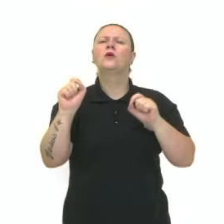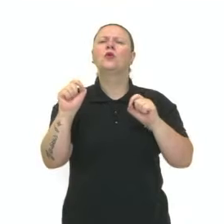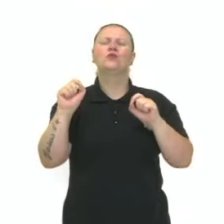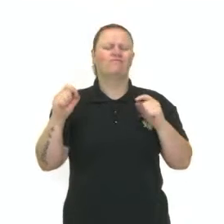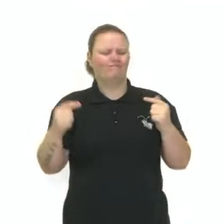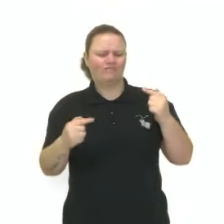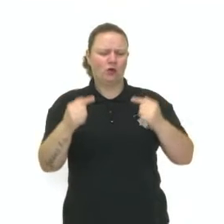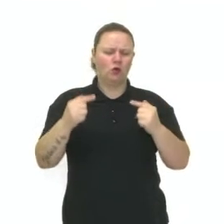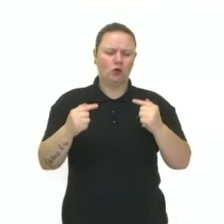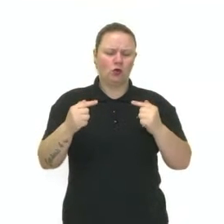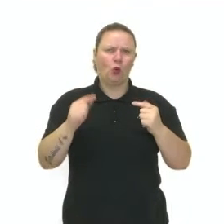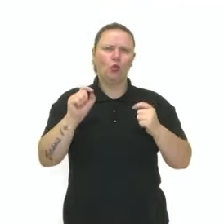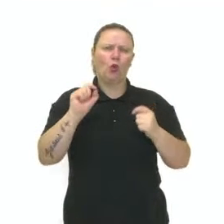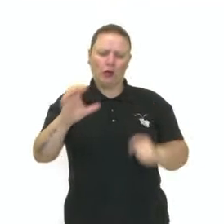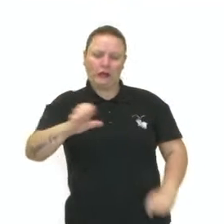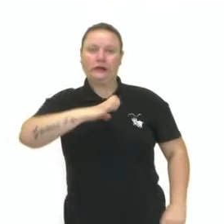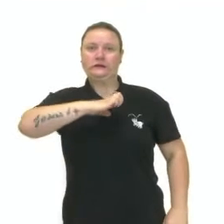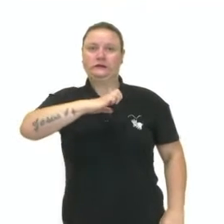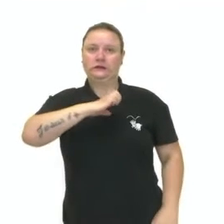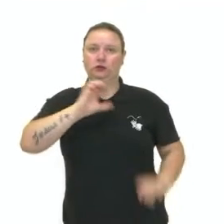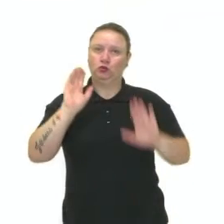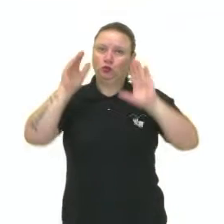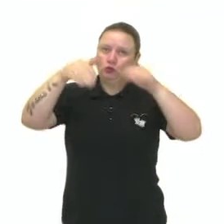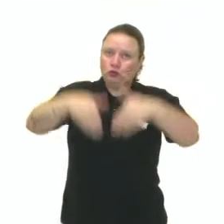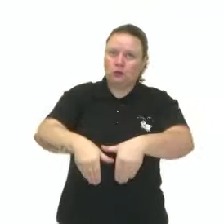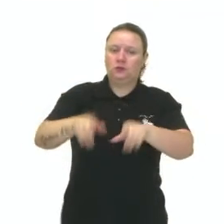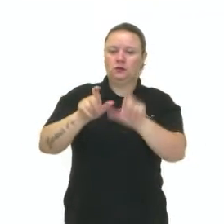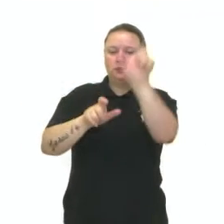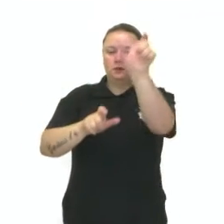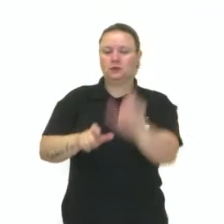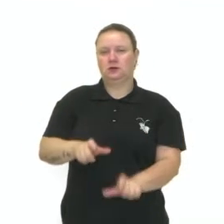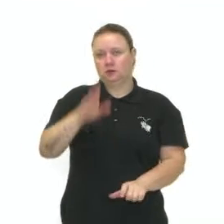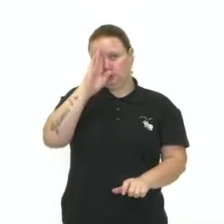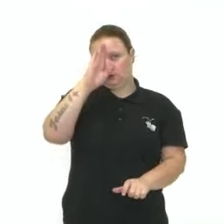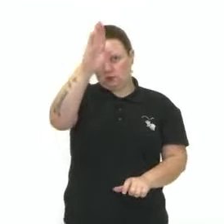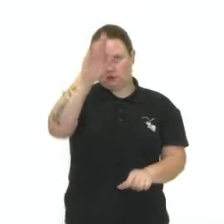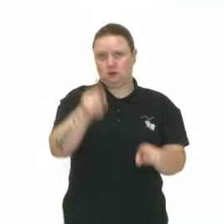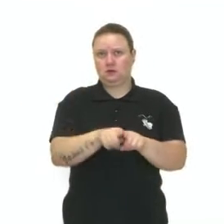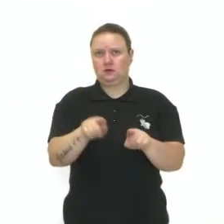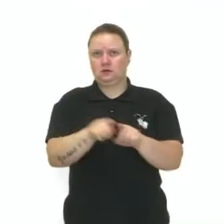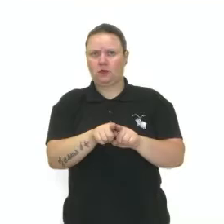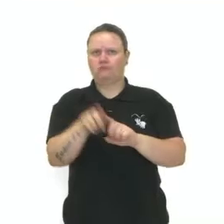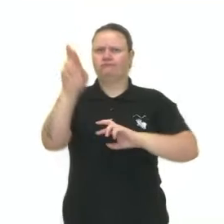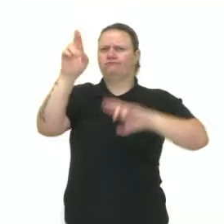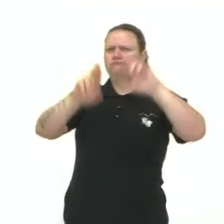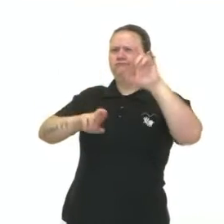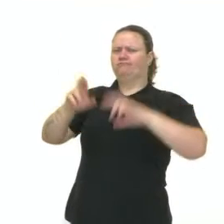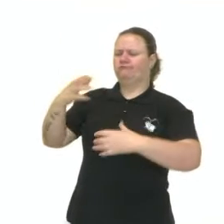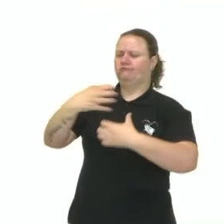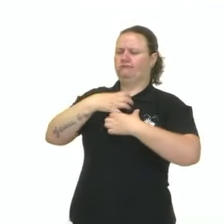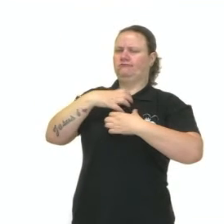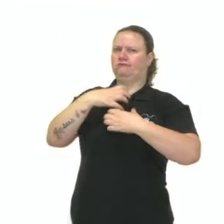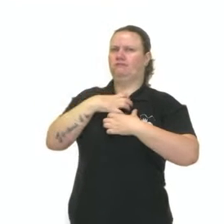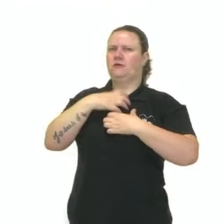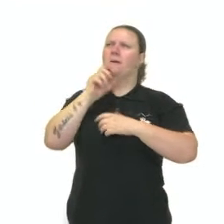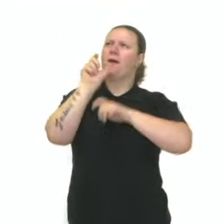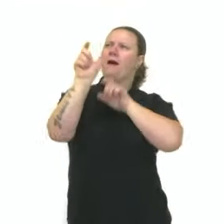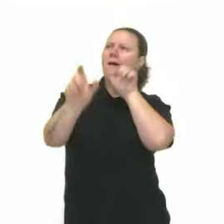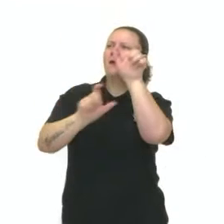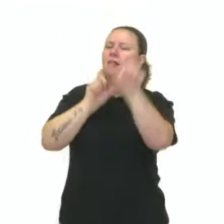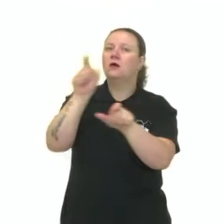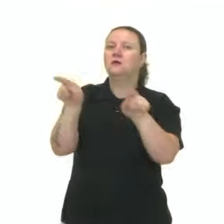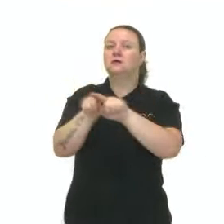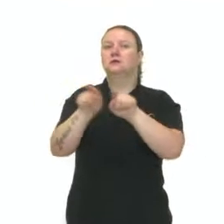e enfrentado pelo personagem principal, pelo protagonista. Analisar o efeito de sentido de palavras ou expressões do